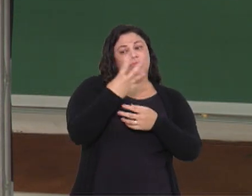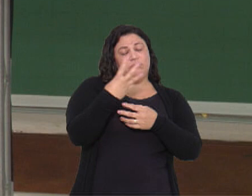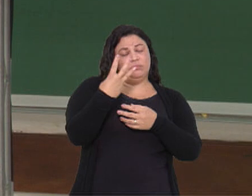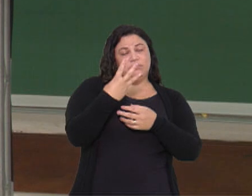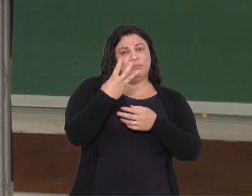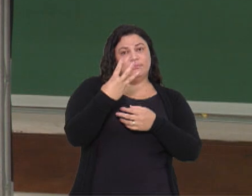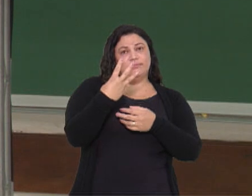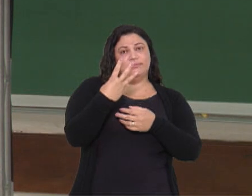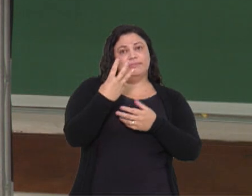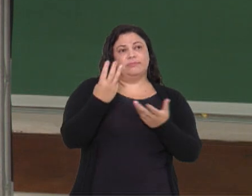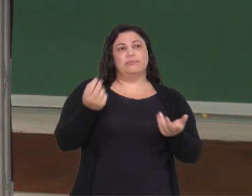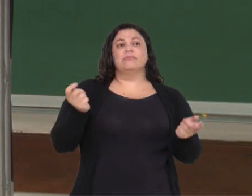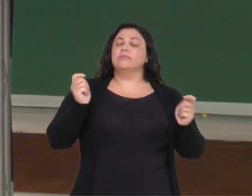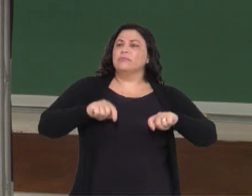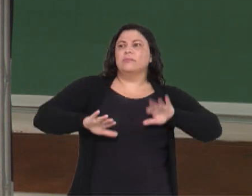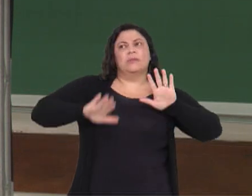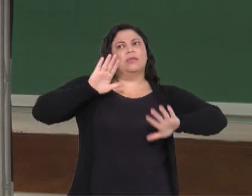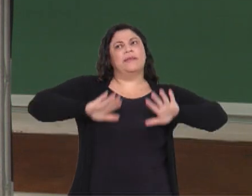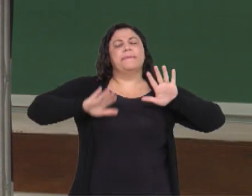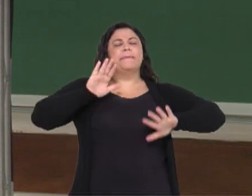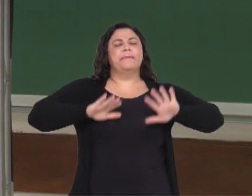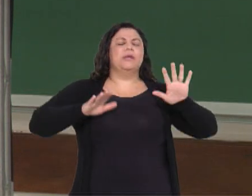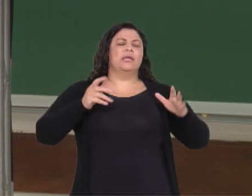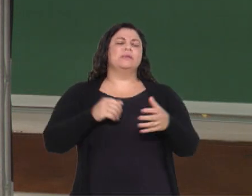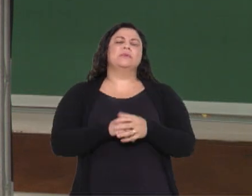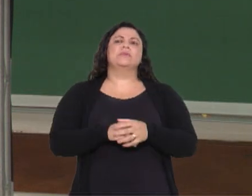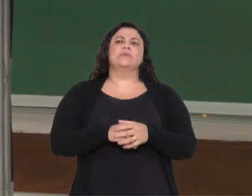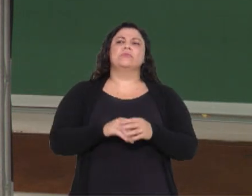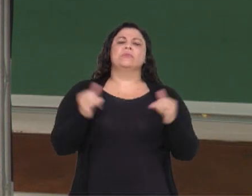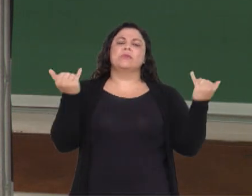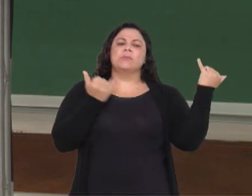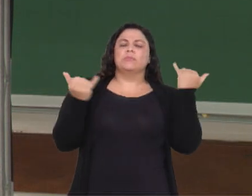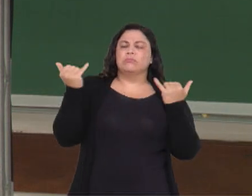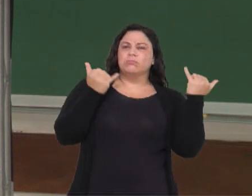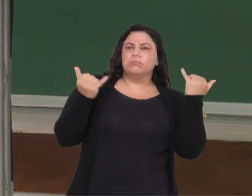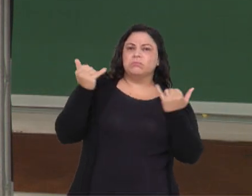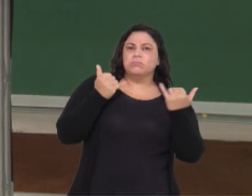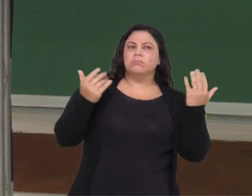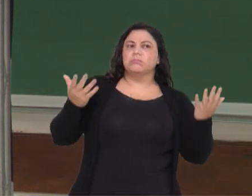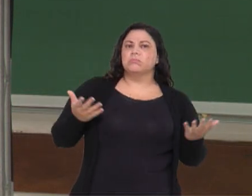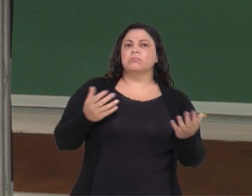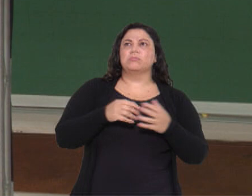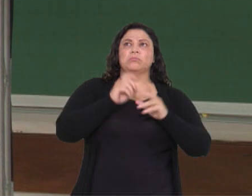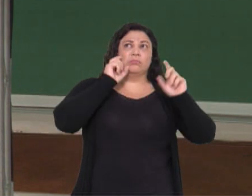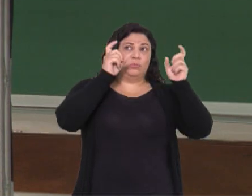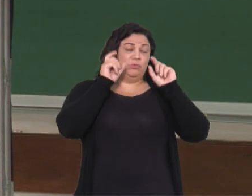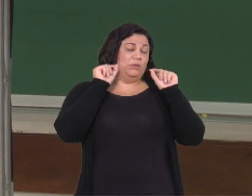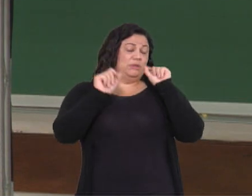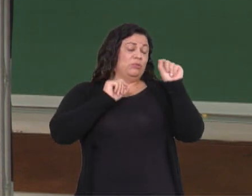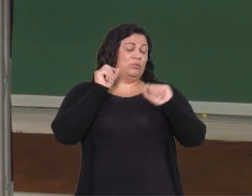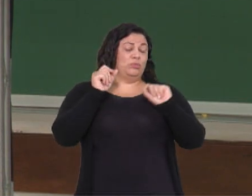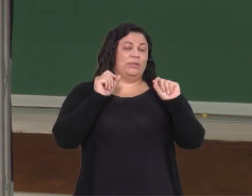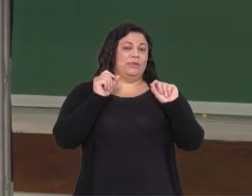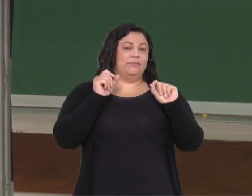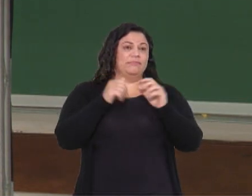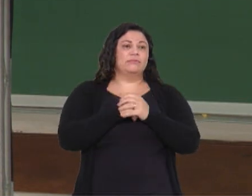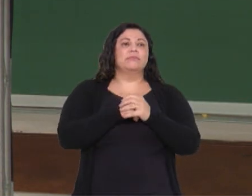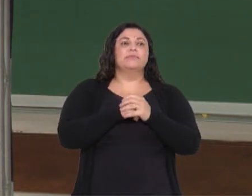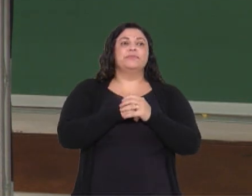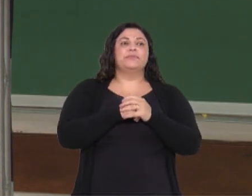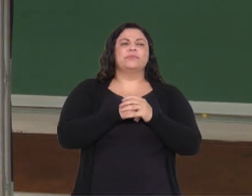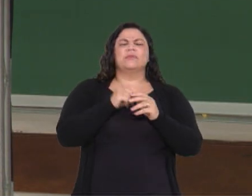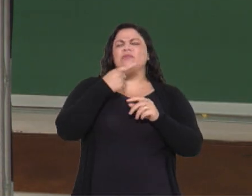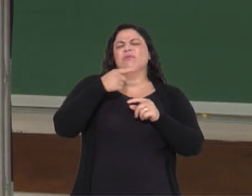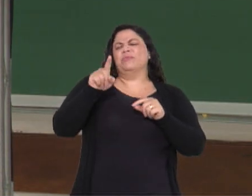está solicitando para você e o que ele dá como informação. E vocês agora têm que ter a preocupação na aplicação, né? Não vamos aqui falar